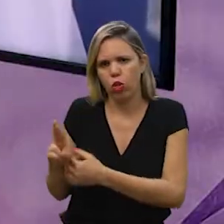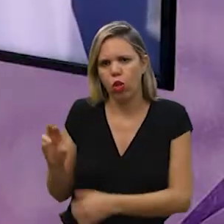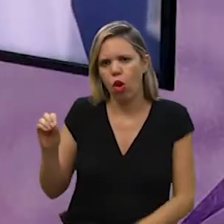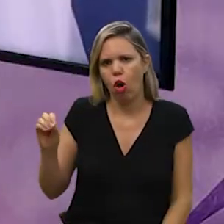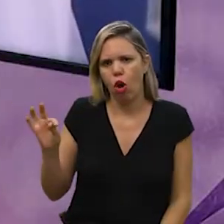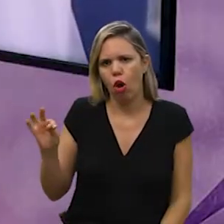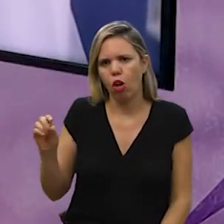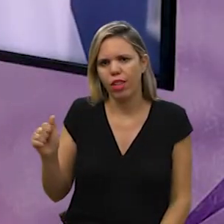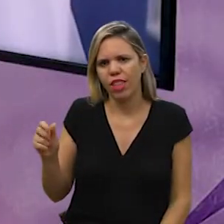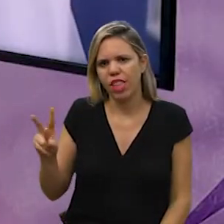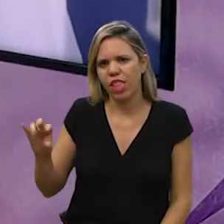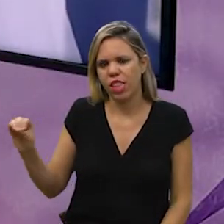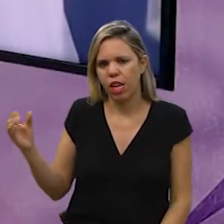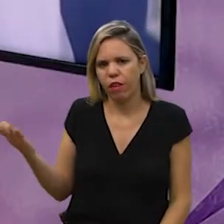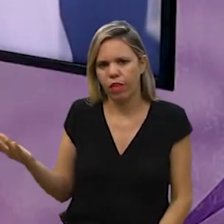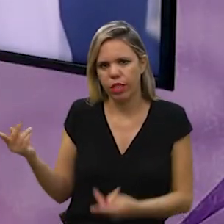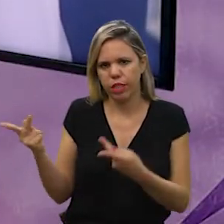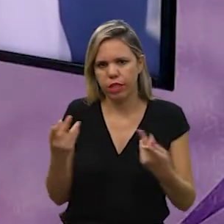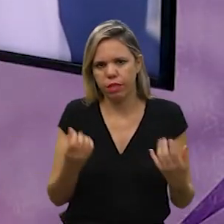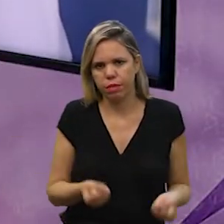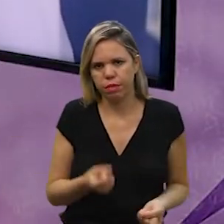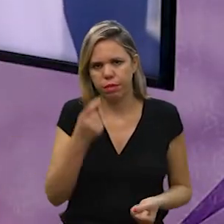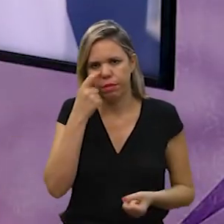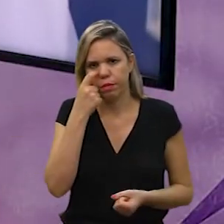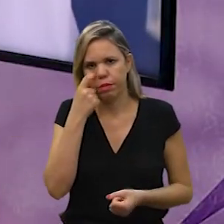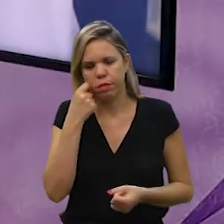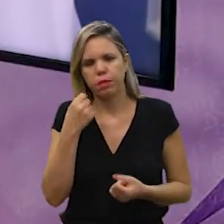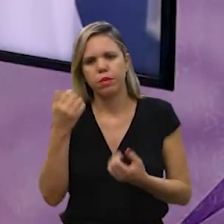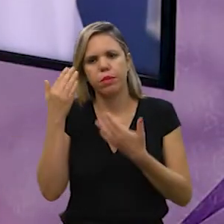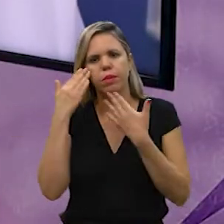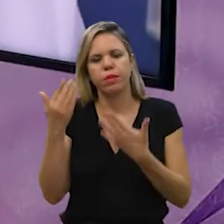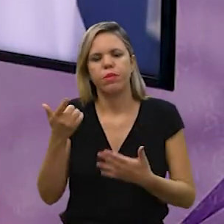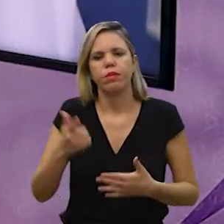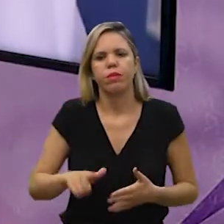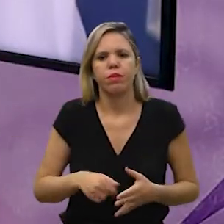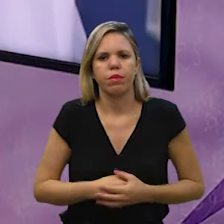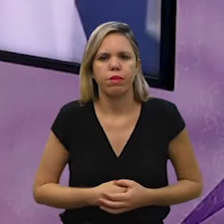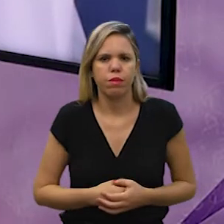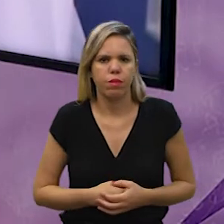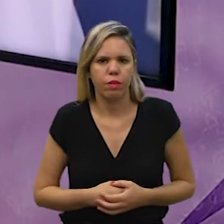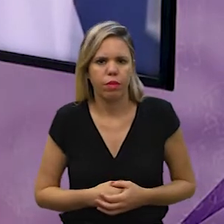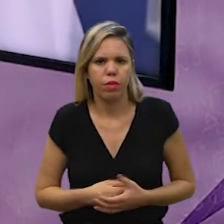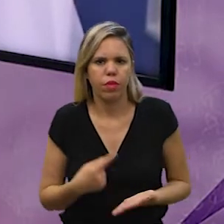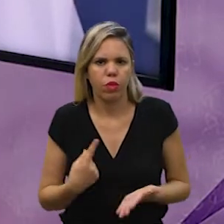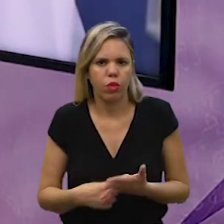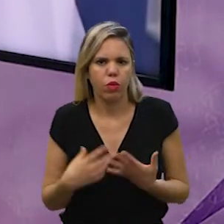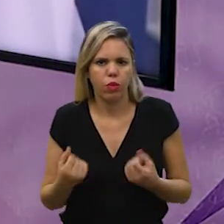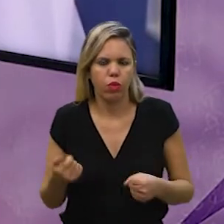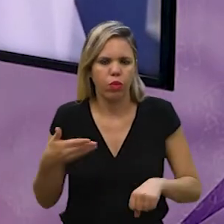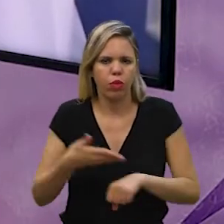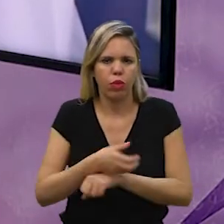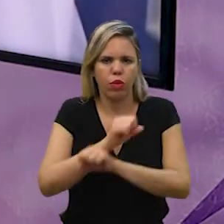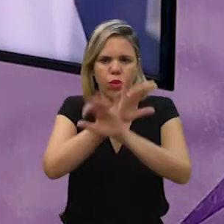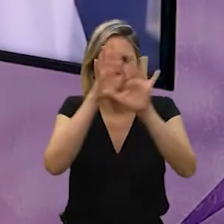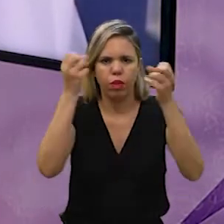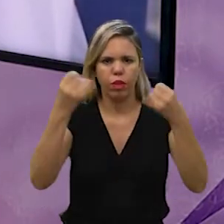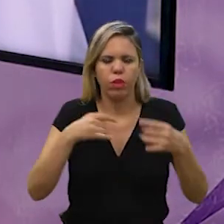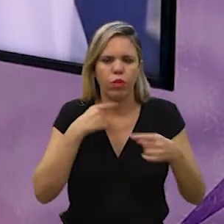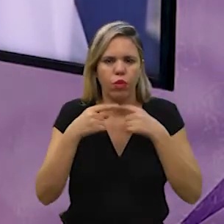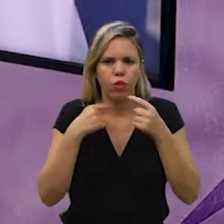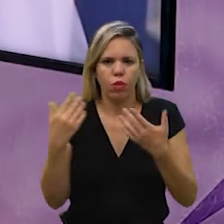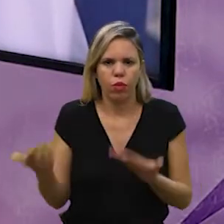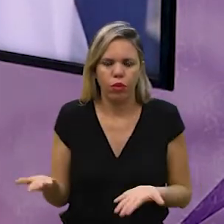Dr. Otávio Greco, ele que aceitou o nosso convite. Doutor, eu queria agradecer de novo, né, para o senhor topar vir aqui esclarecer as